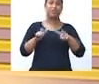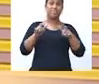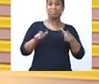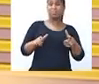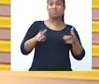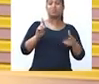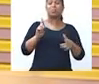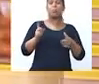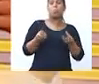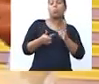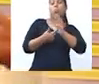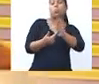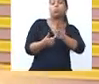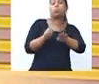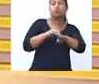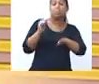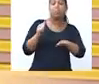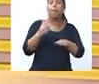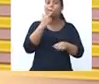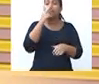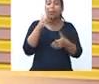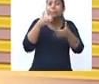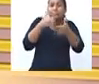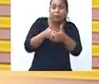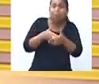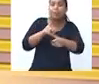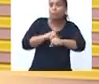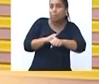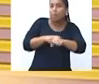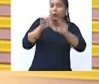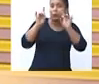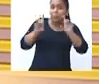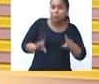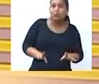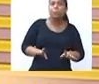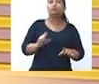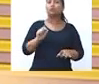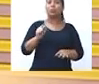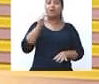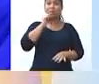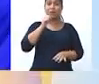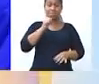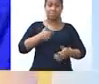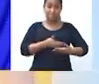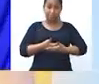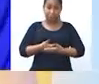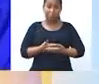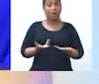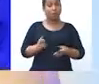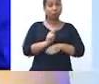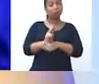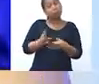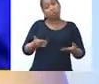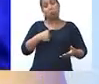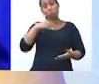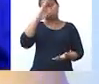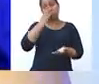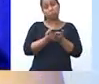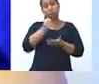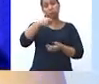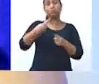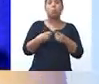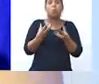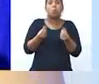de ser um chamariz, pode ser uma barreira em algum momento, especialmente o da maternidade? Eu acredito que sim. Já tem